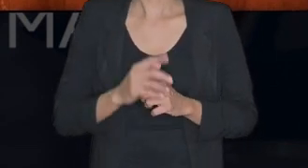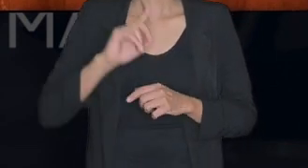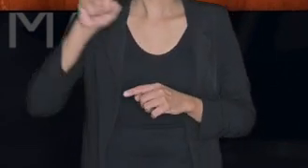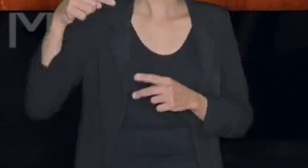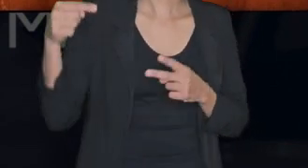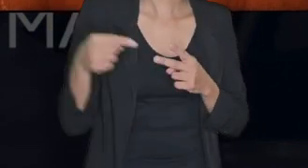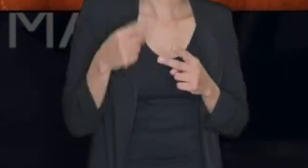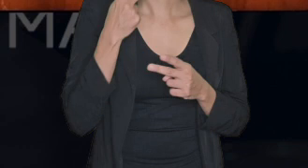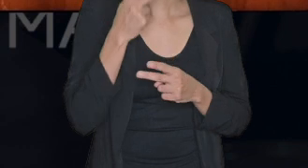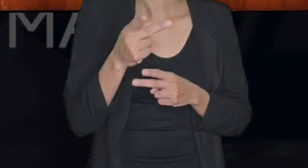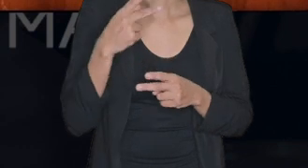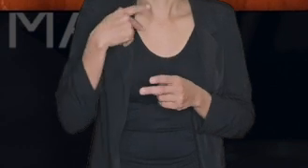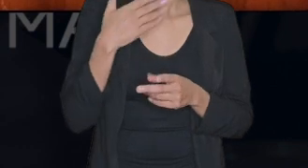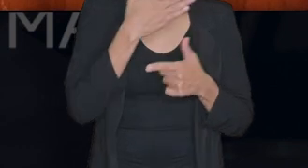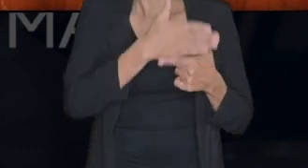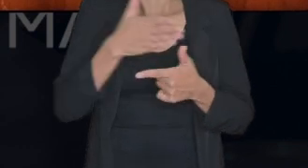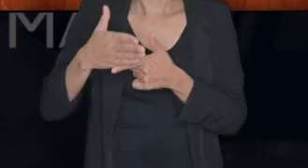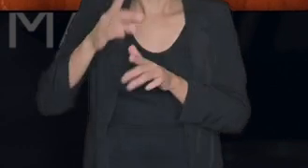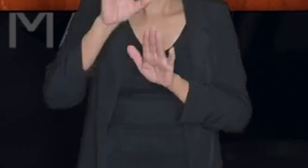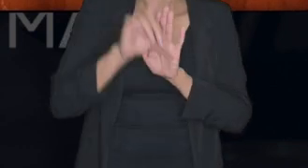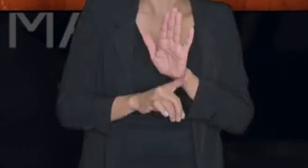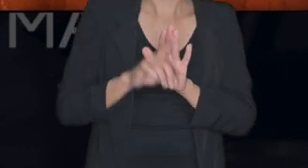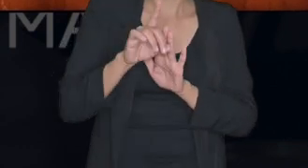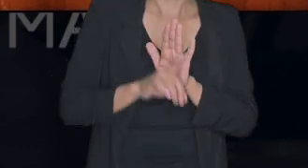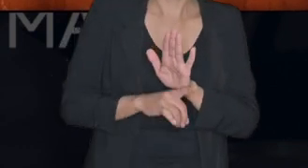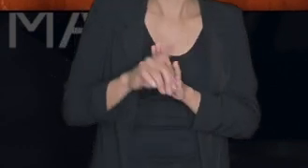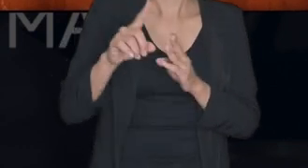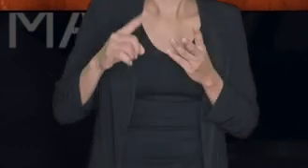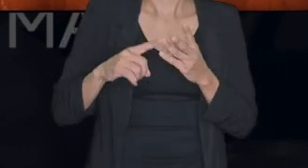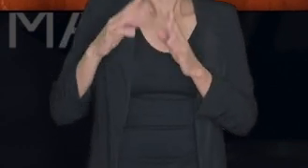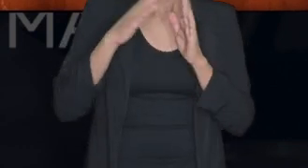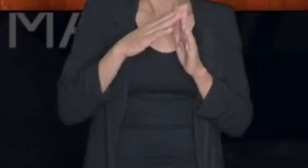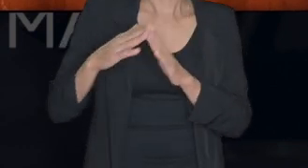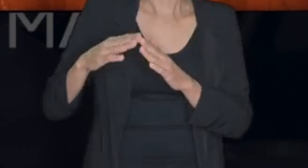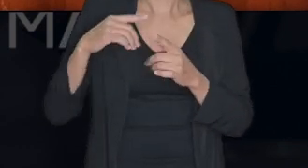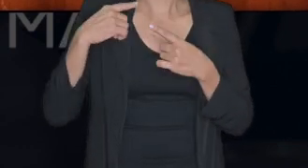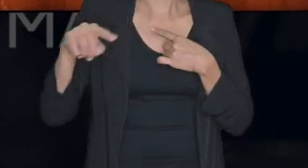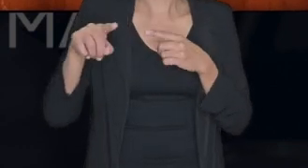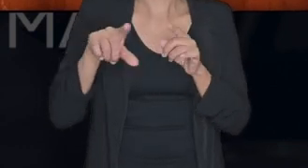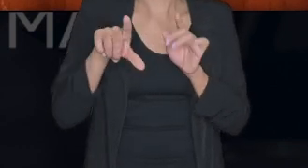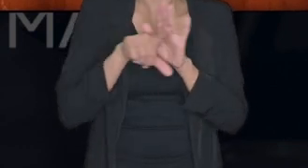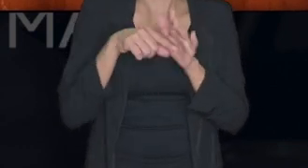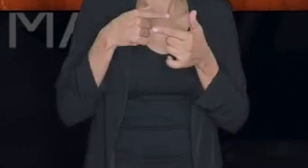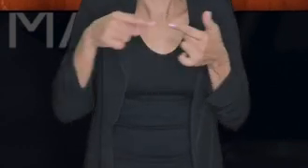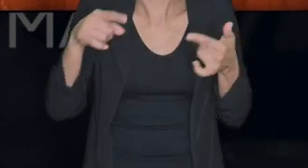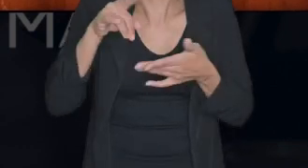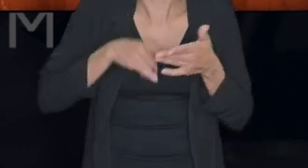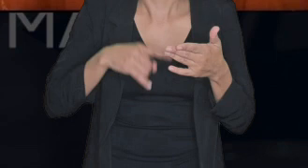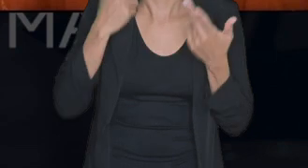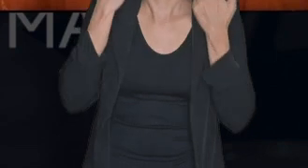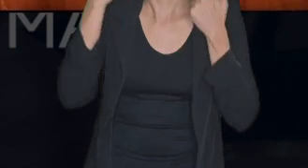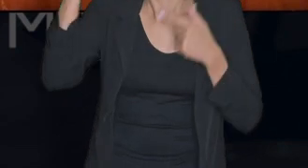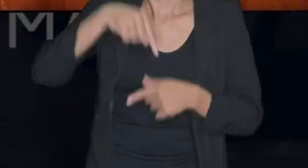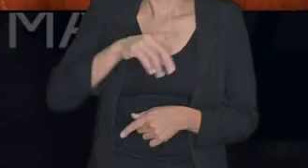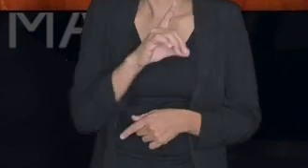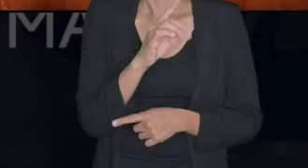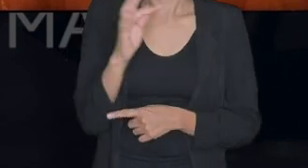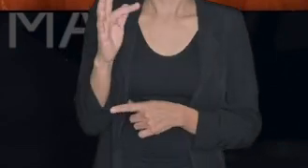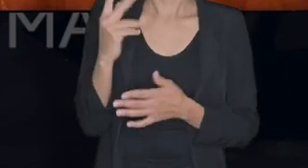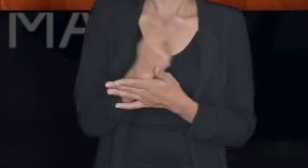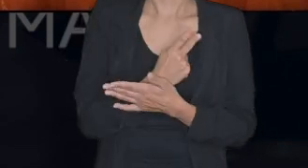direitos possessórios de imóveis irregulares, muito comum no Distrito Federal. A nossa situação fundiária lá é